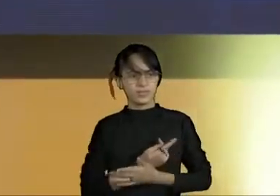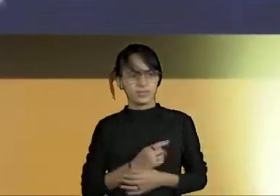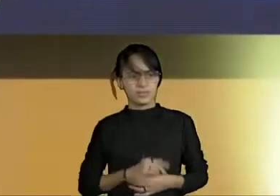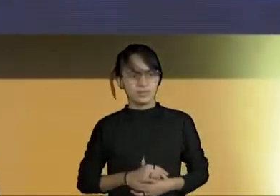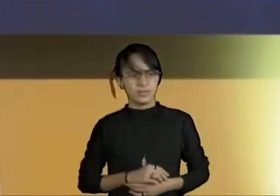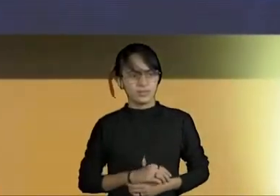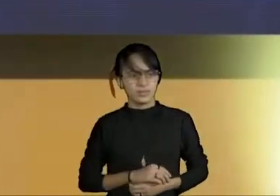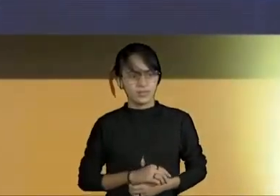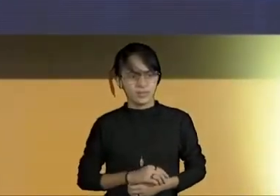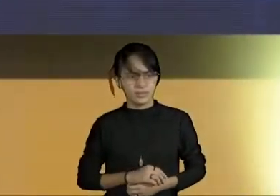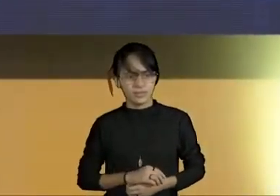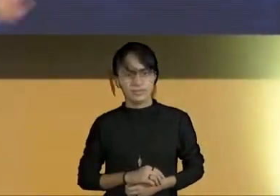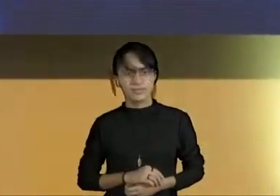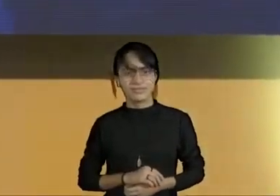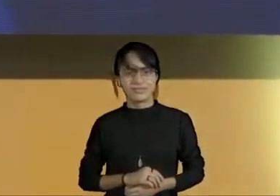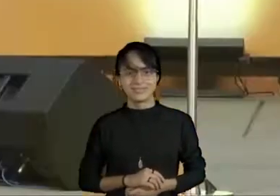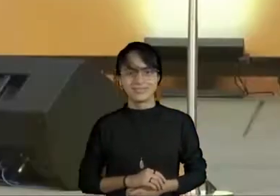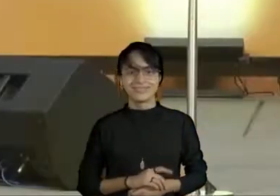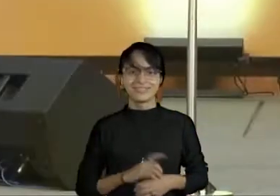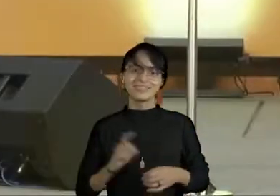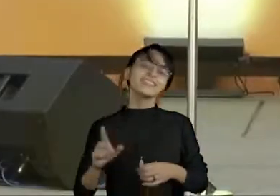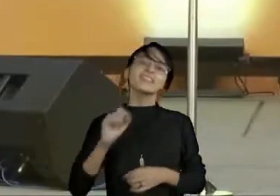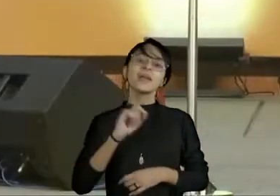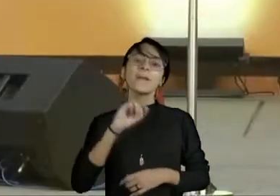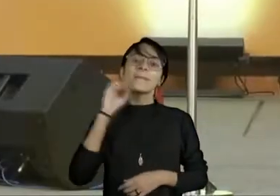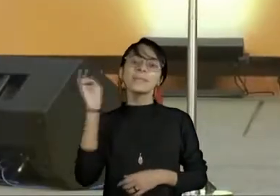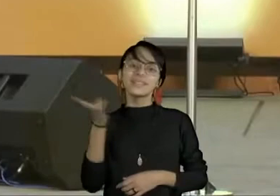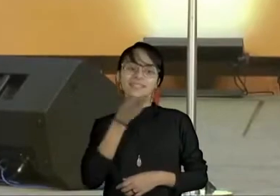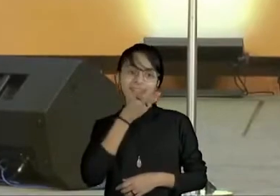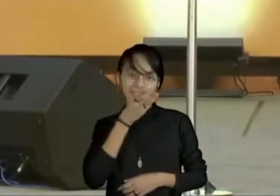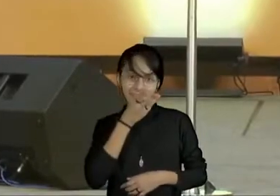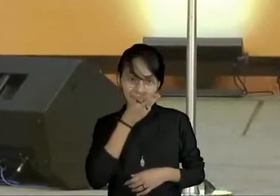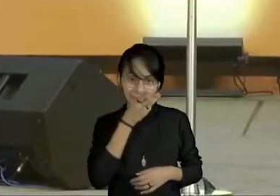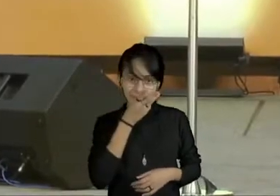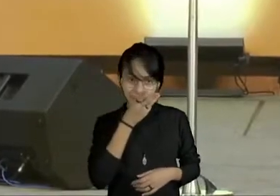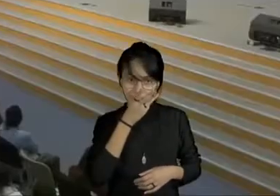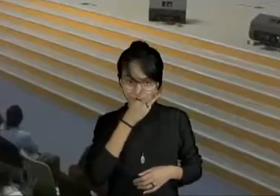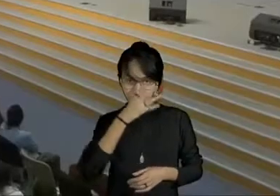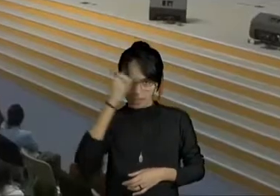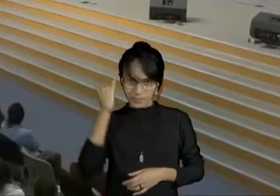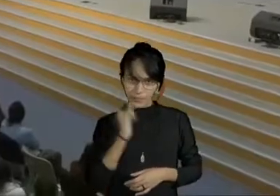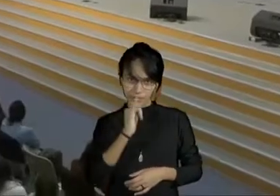palavras liberadas pela boca do profeta Isaías. Quem ainda está comigo, diga amém. Amém.